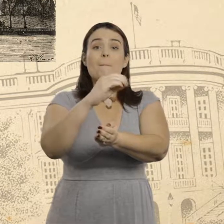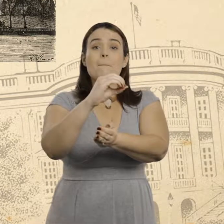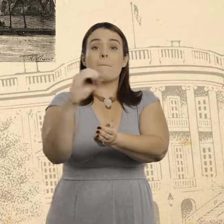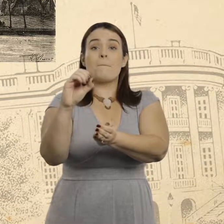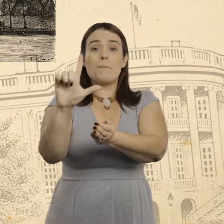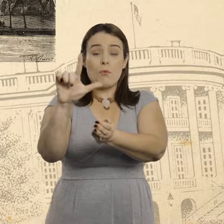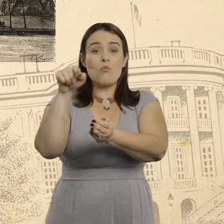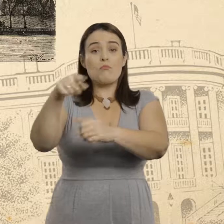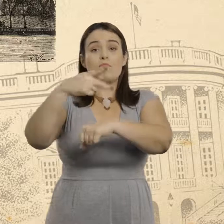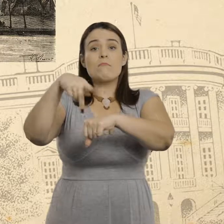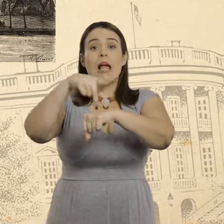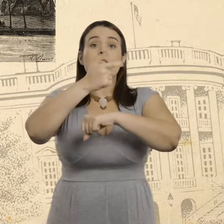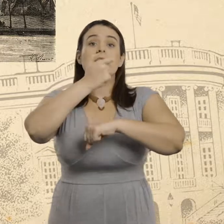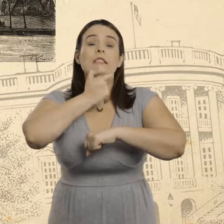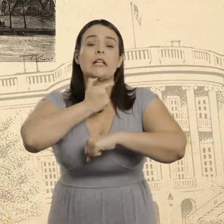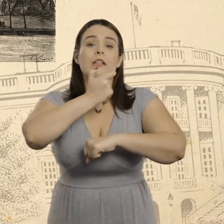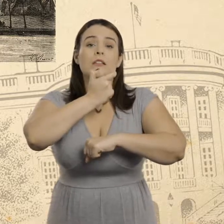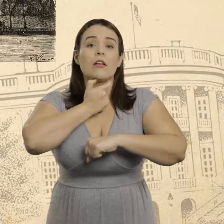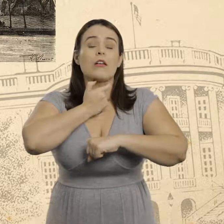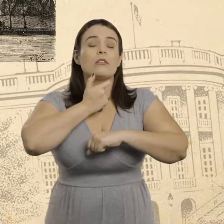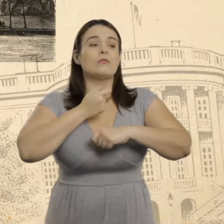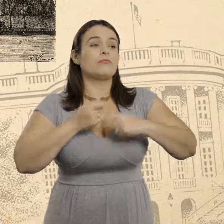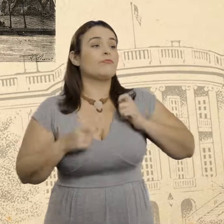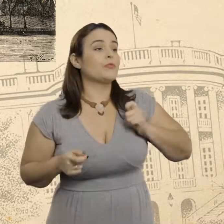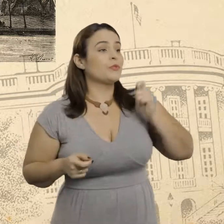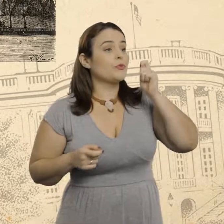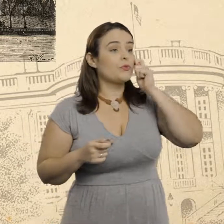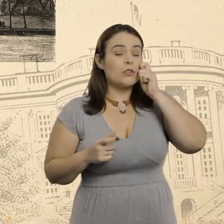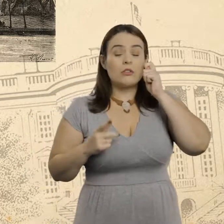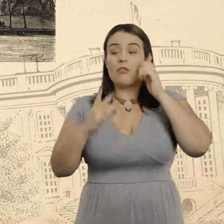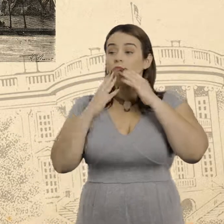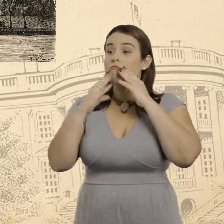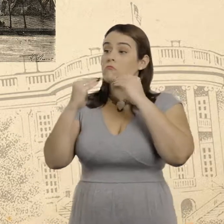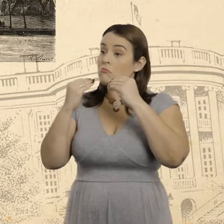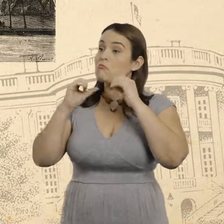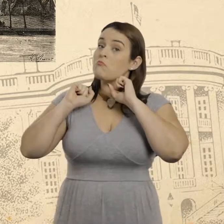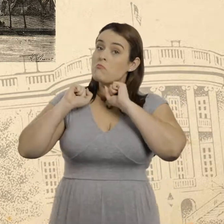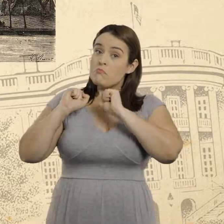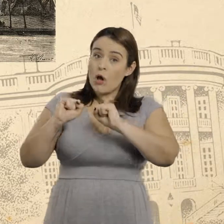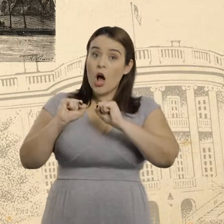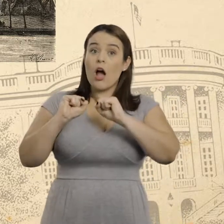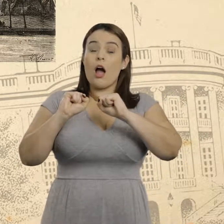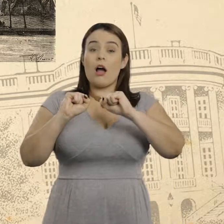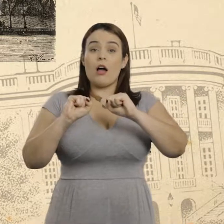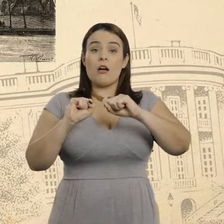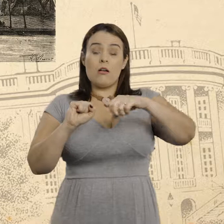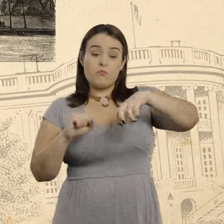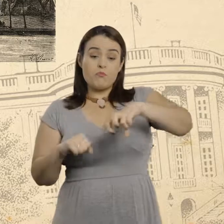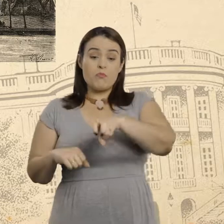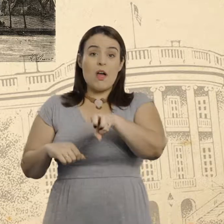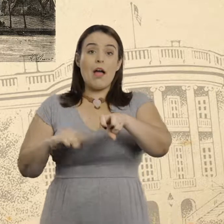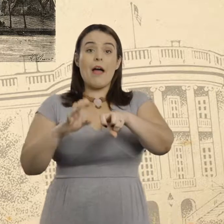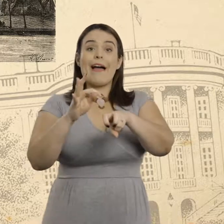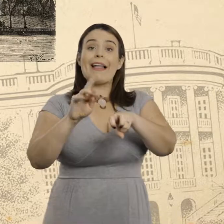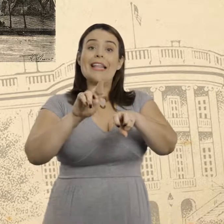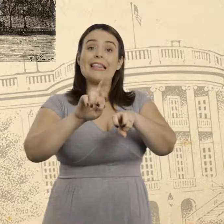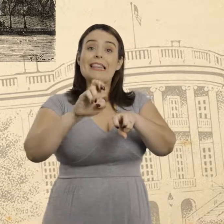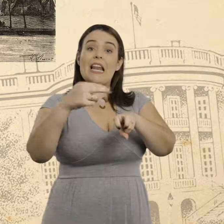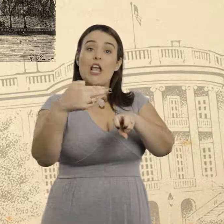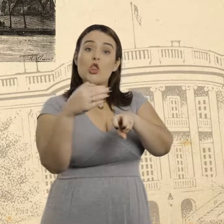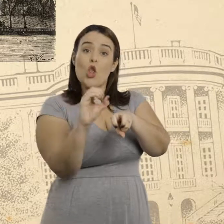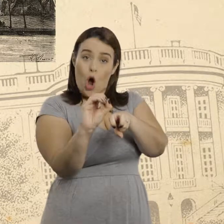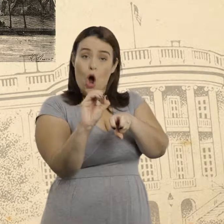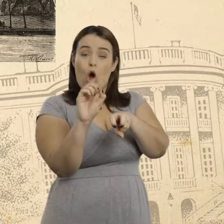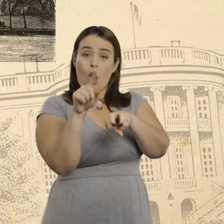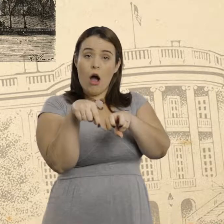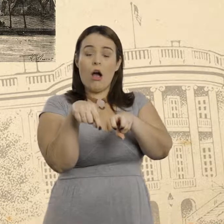Inglaterra. O detetive Fix disse para o Sr. Fogg que eles poderiam fazer a viagem de trenó. O trenó era